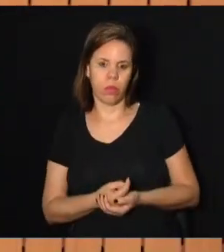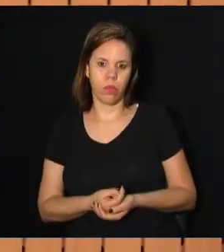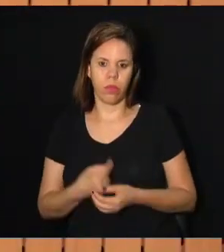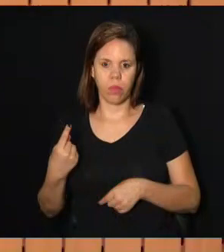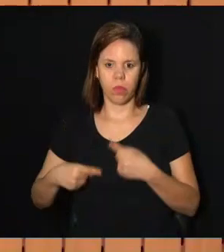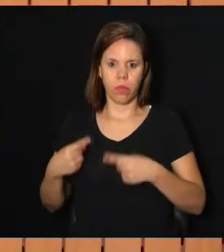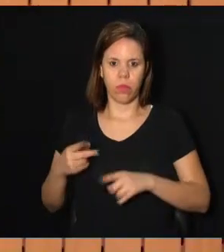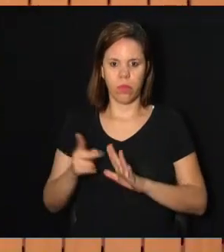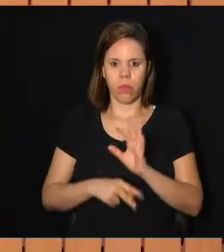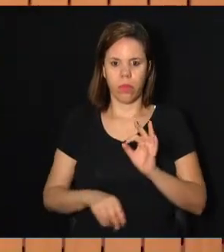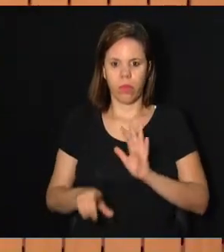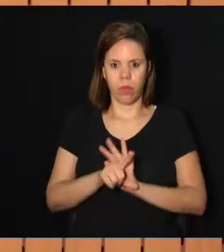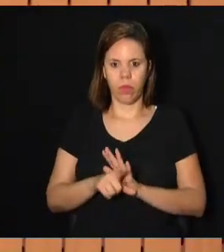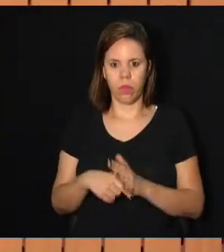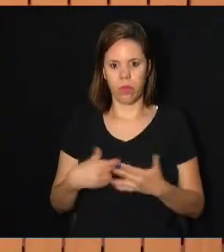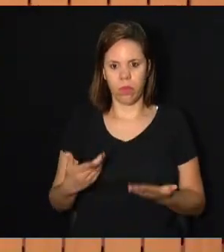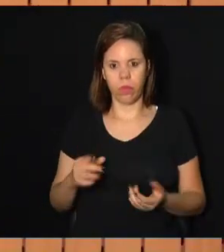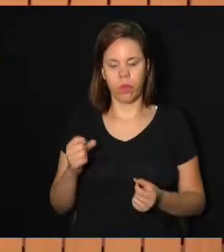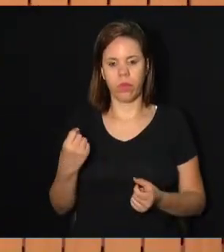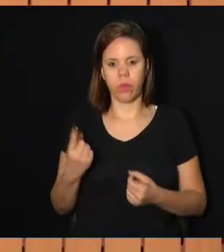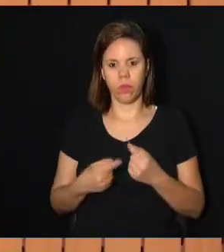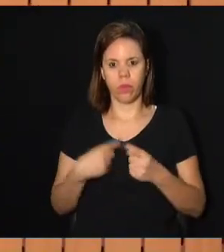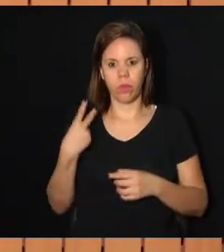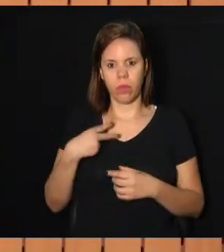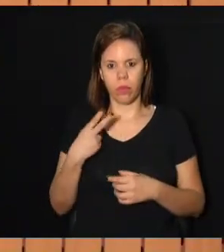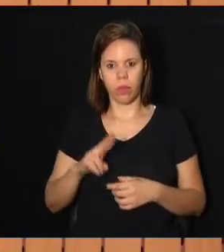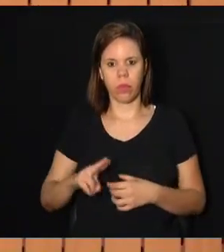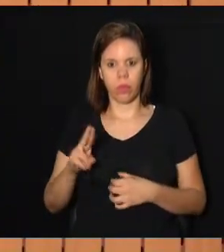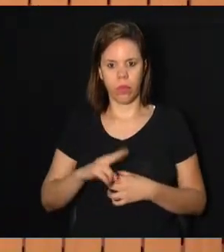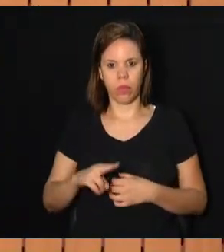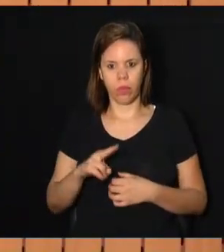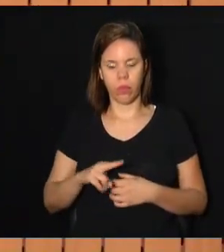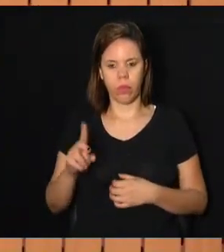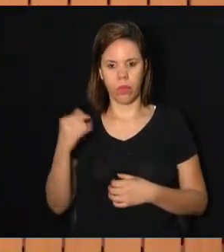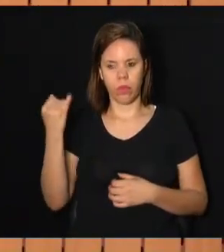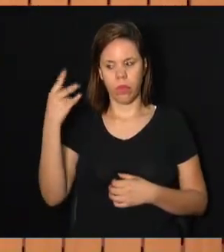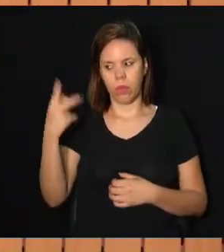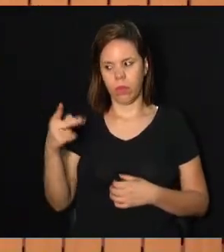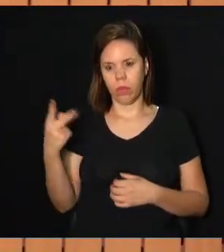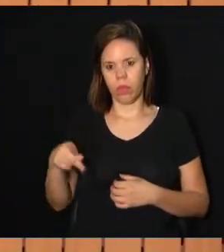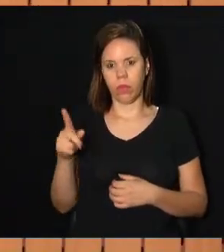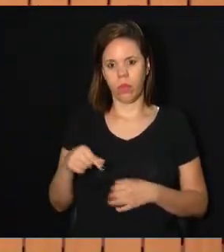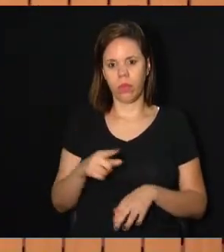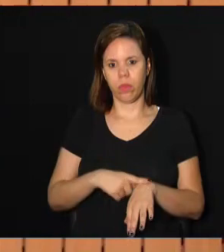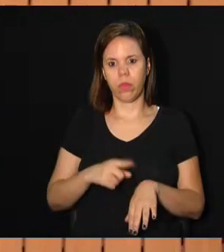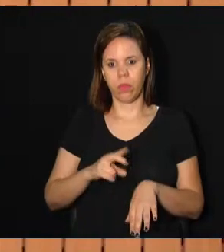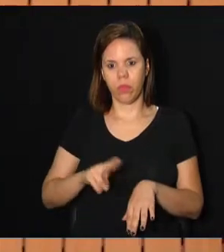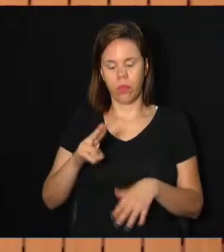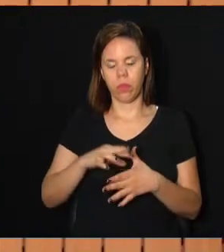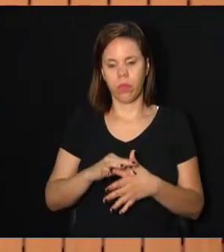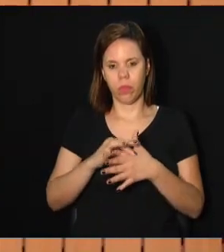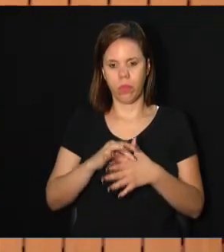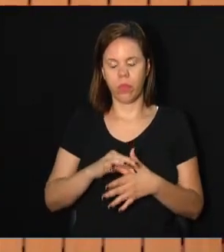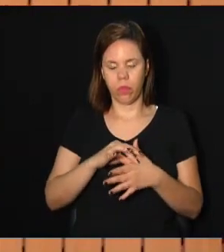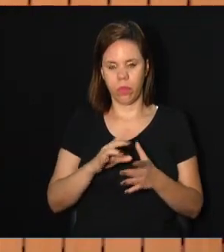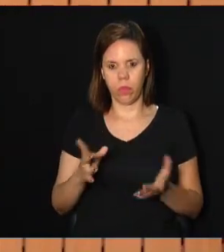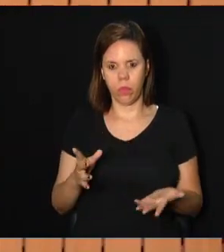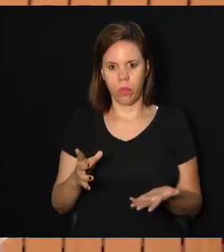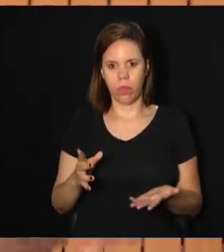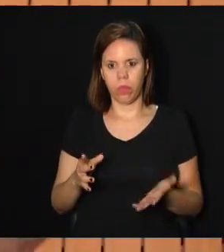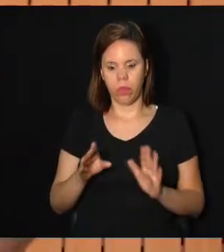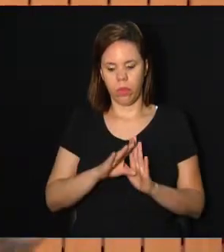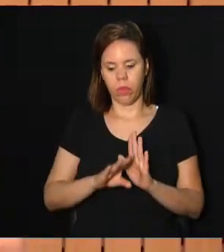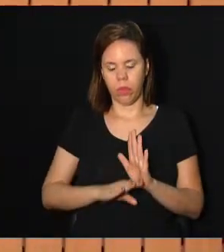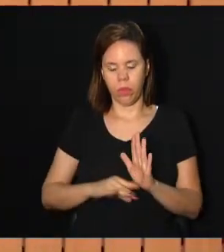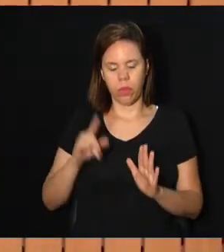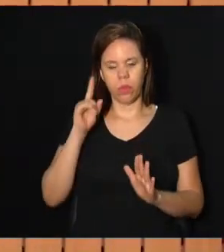discutir os projetos de leis. O que alguns vereadores utilizam, e é prerrogativa dele, é usar o tempo de liderança durante a ordem do dia. E